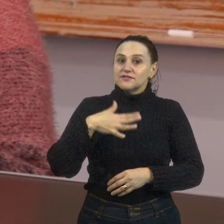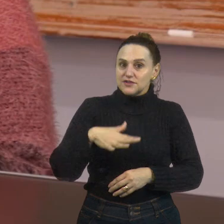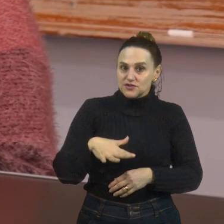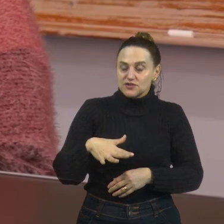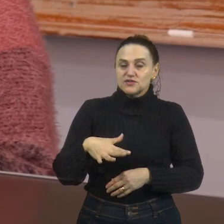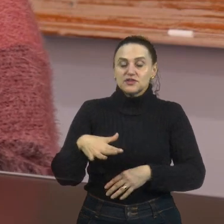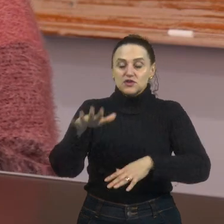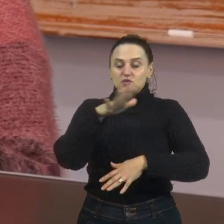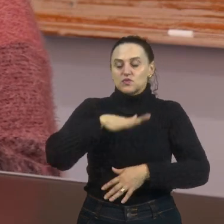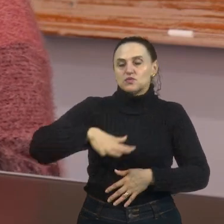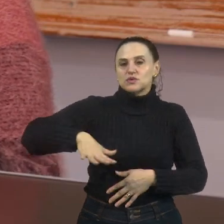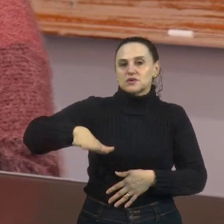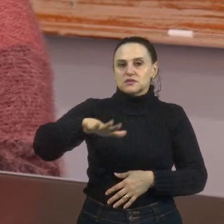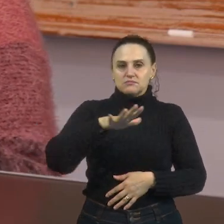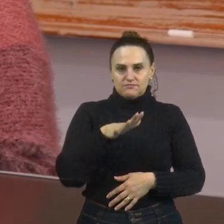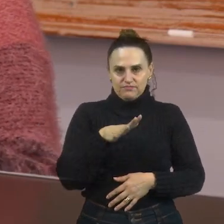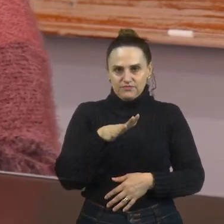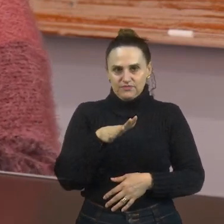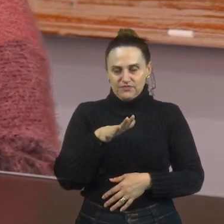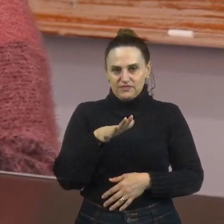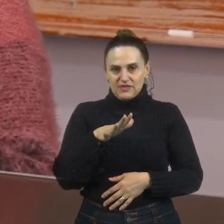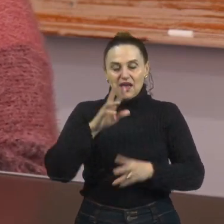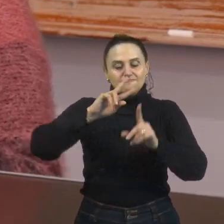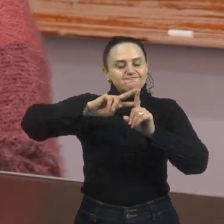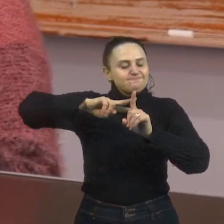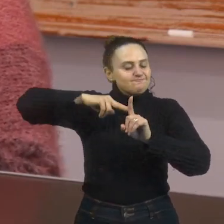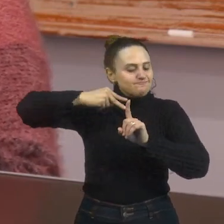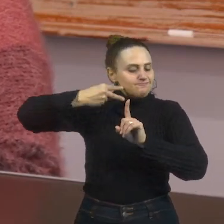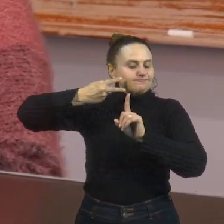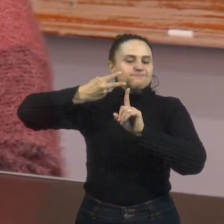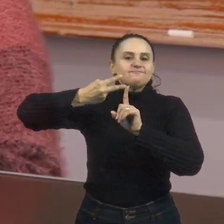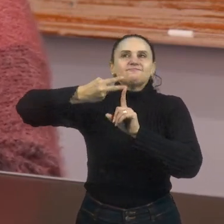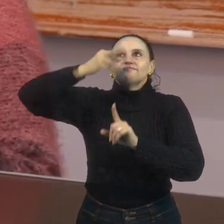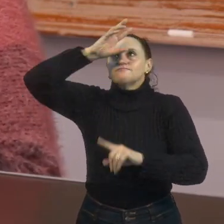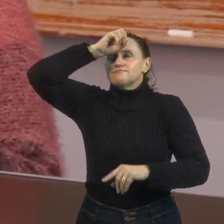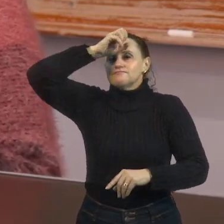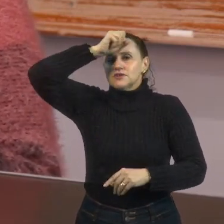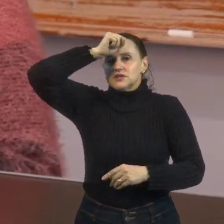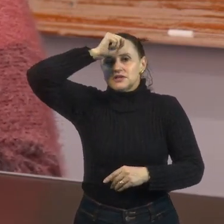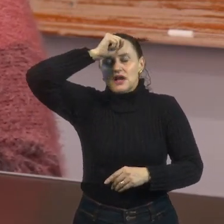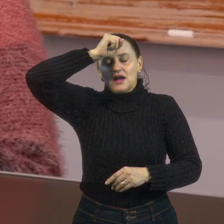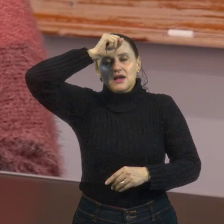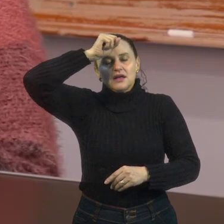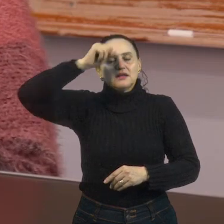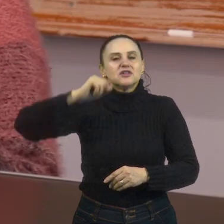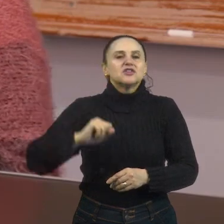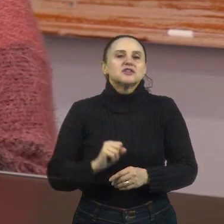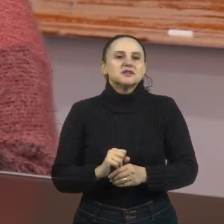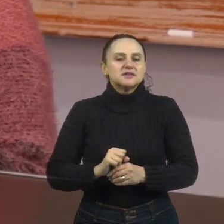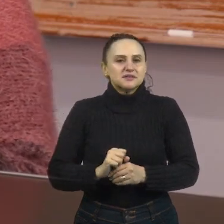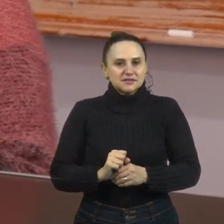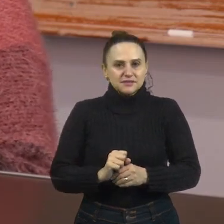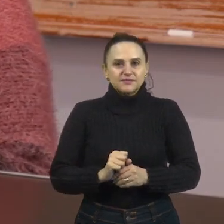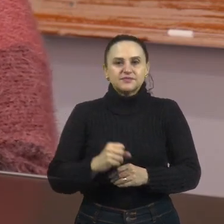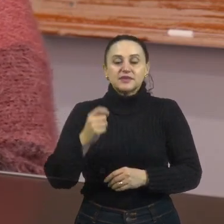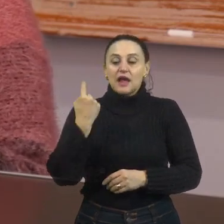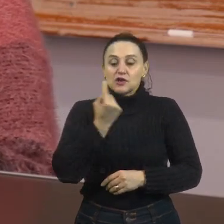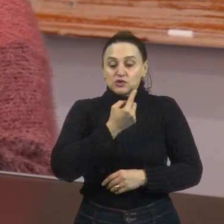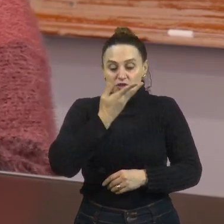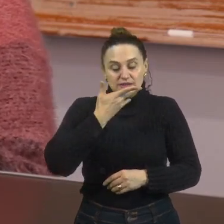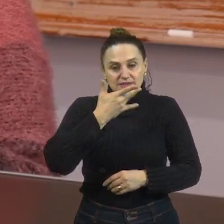efetivamente um espaço de múltiplas aprendizagens, de múltiplas possibilidades, né? Para que as nossas